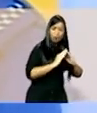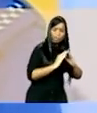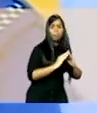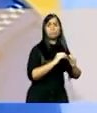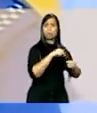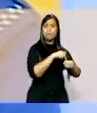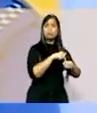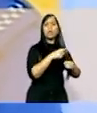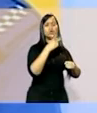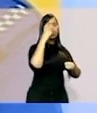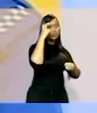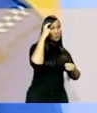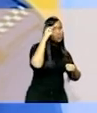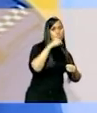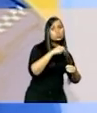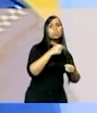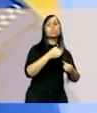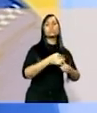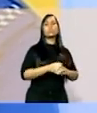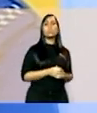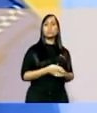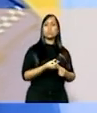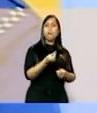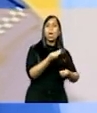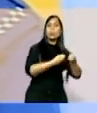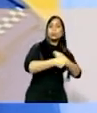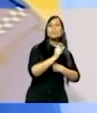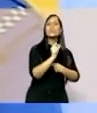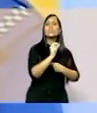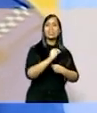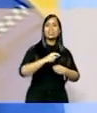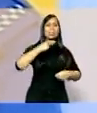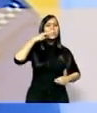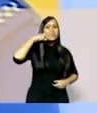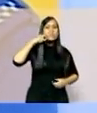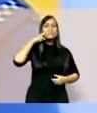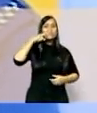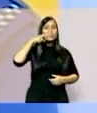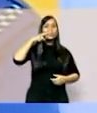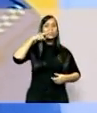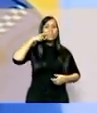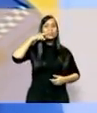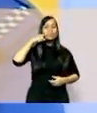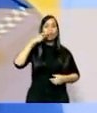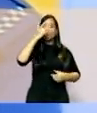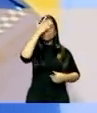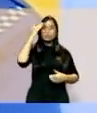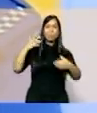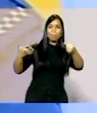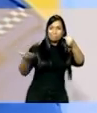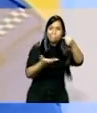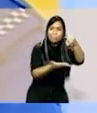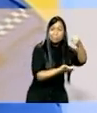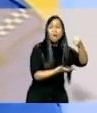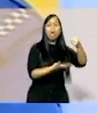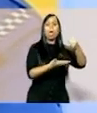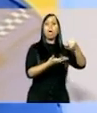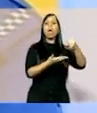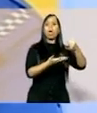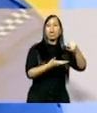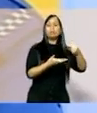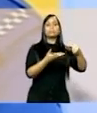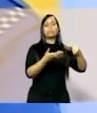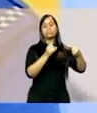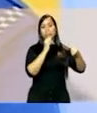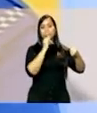Cidadezinha que a cultura, aliás, a economia girava em torno da cana. Muitos cortadores de cana. Casas que